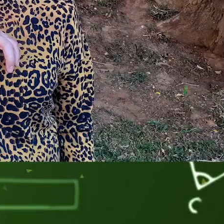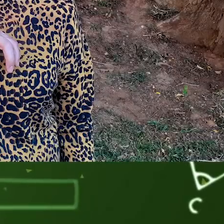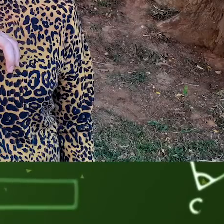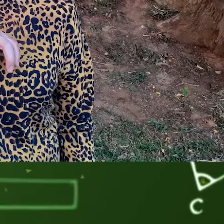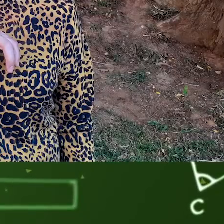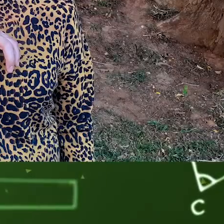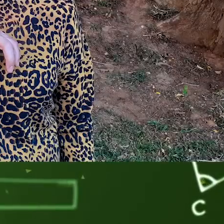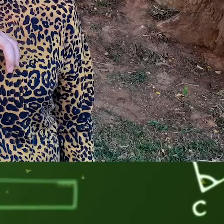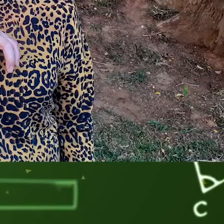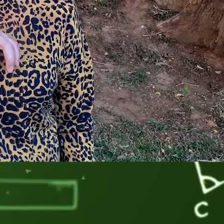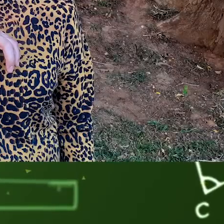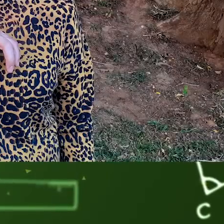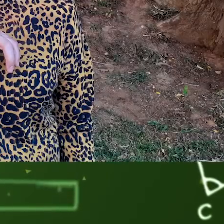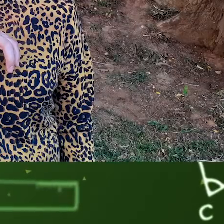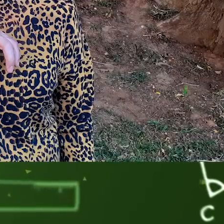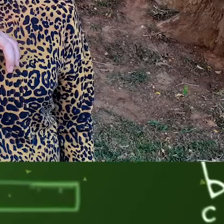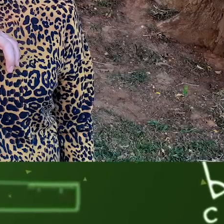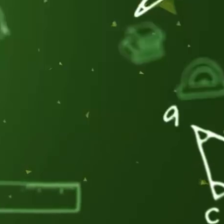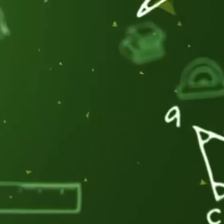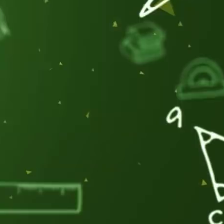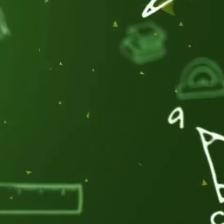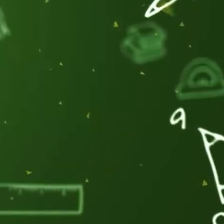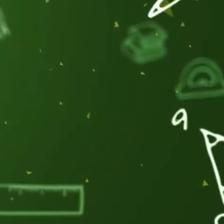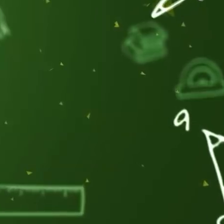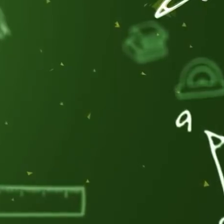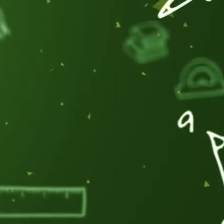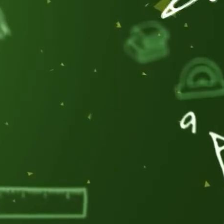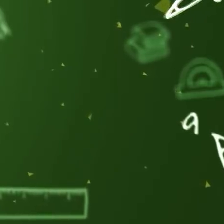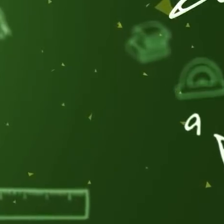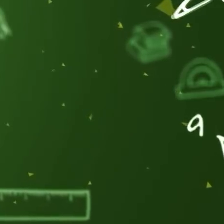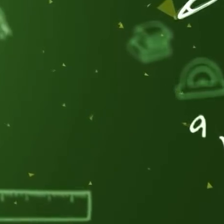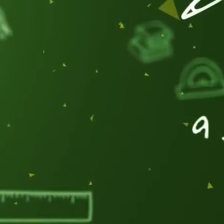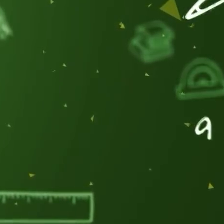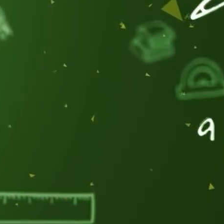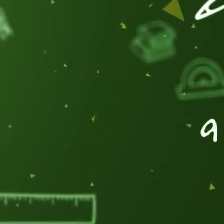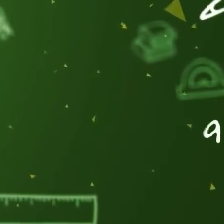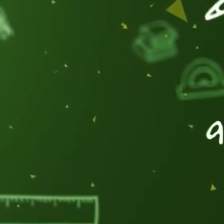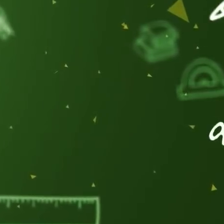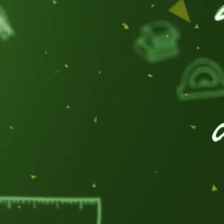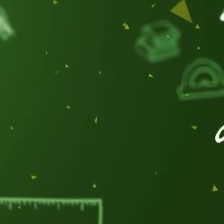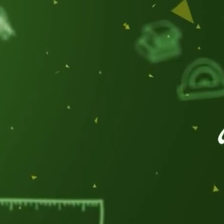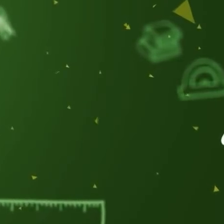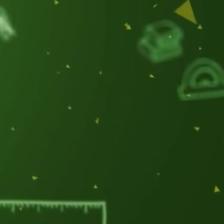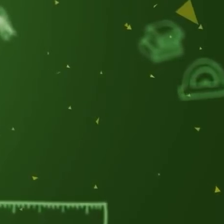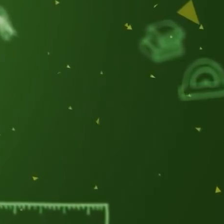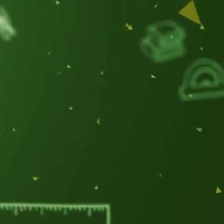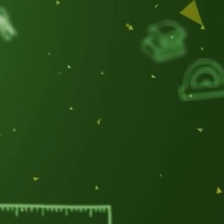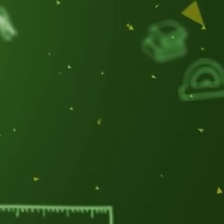brava, nervosa. Mas por que tudo isso?